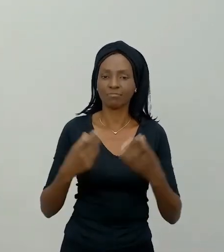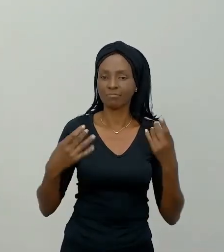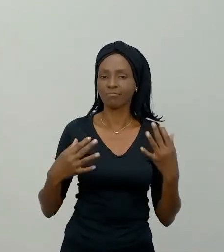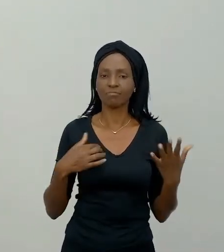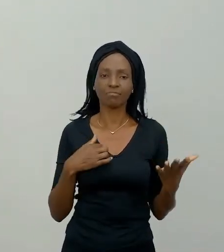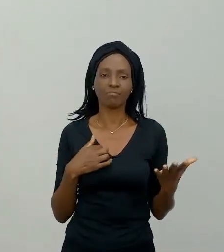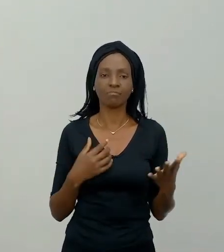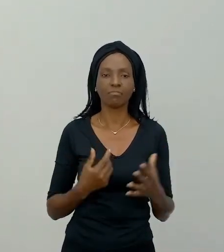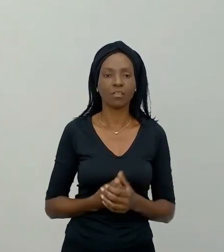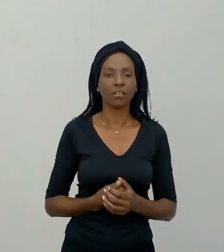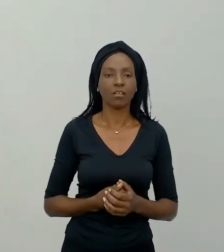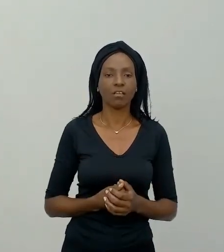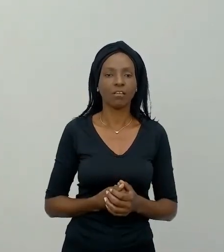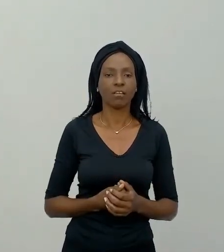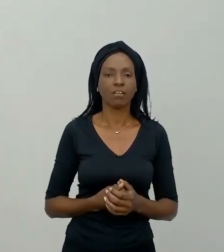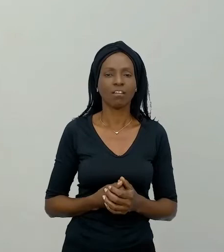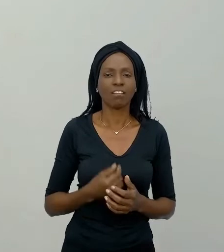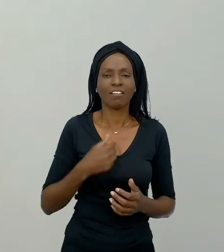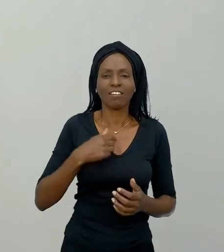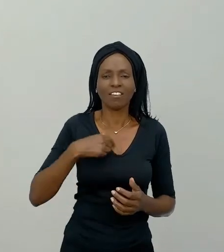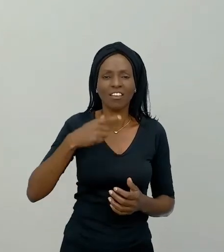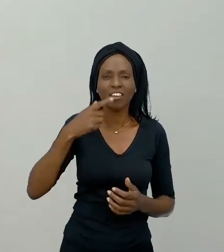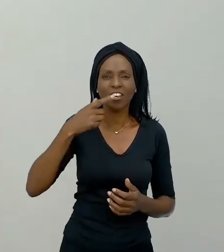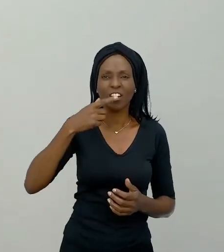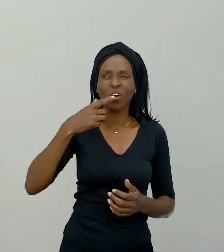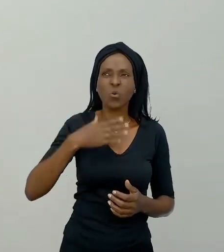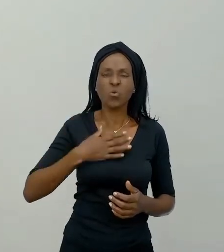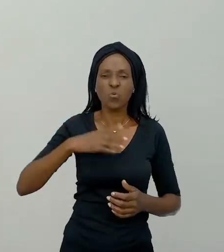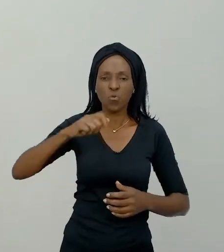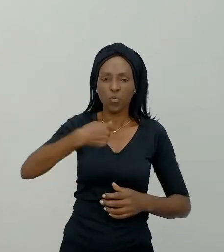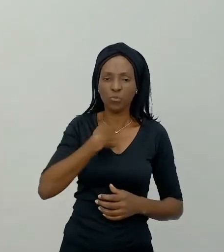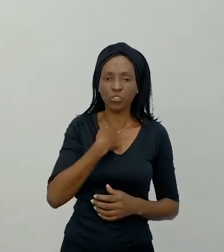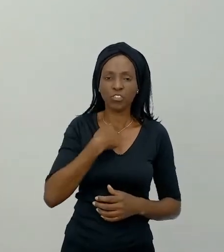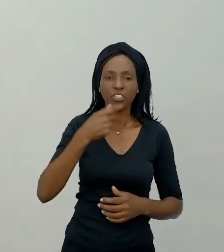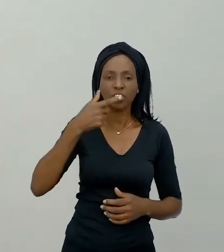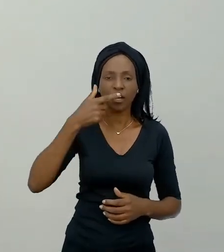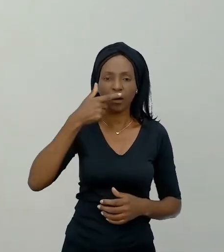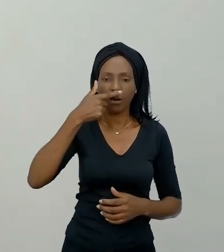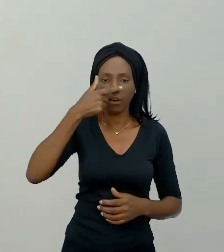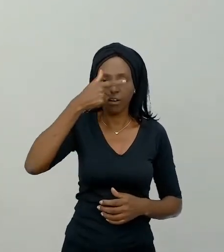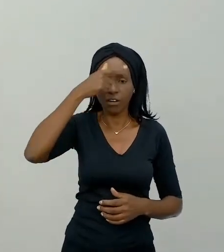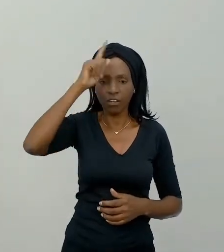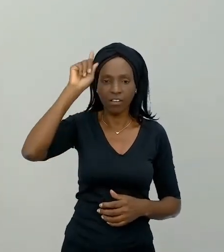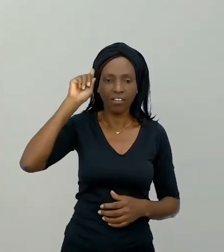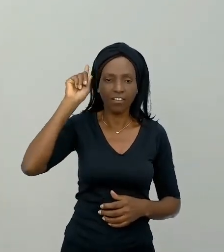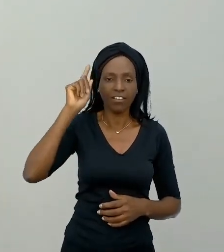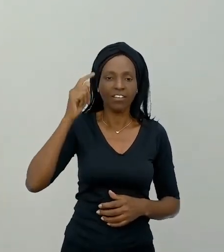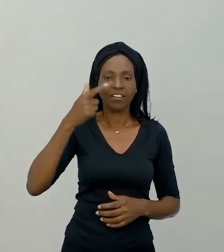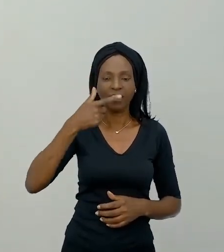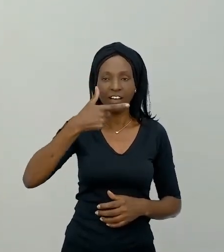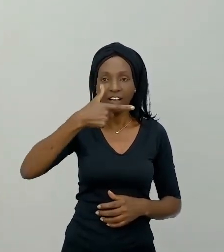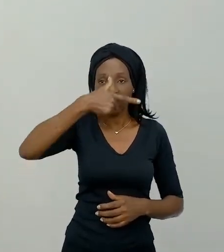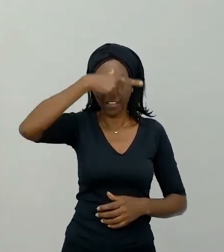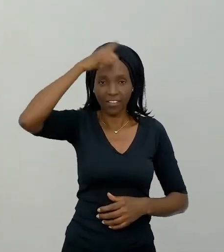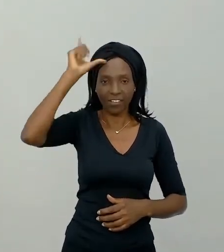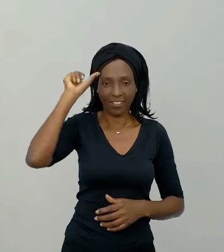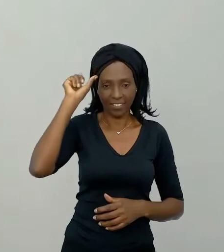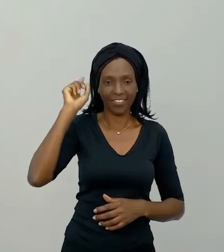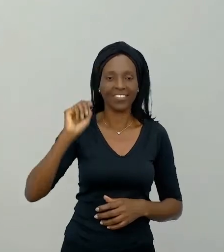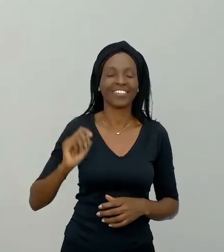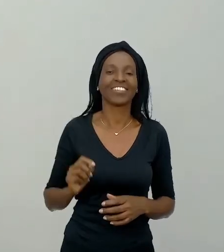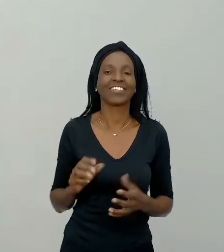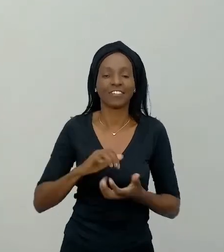descrição. Eu ainda não decorei meu sinal, mas é o Mi com um topetinho aí com uma franjinha para cima. Vou aí